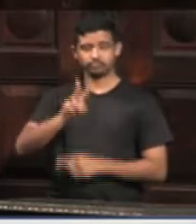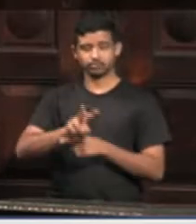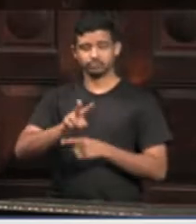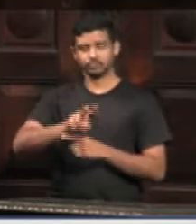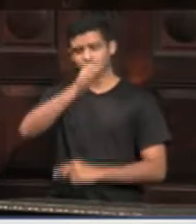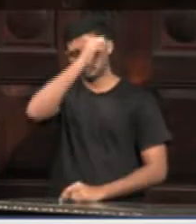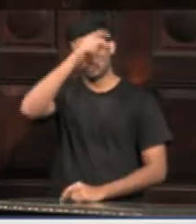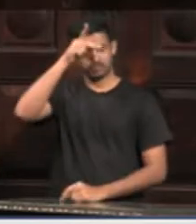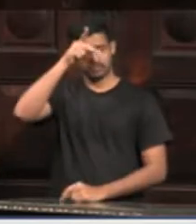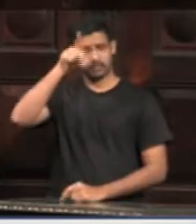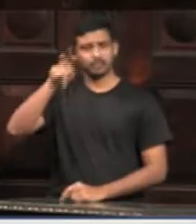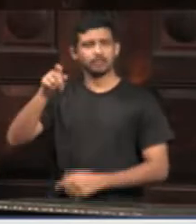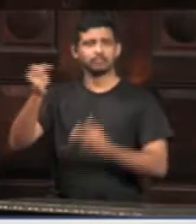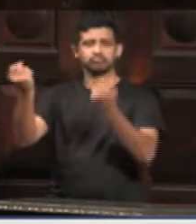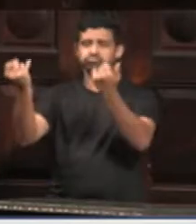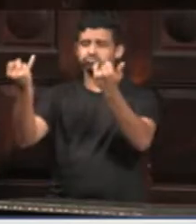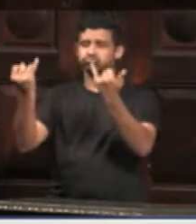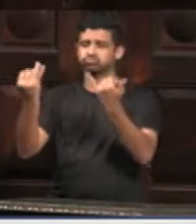tratando